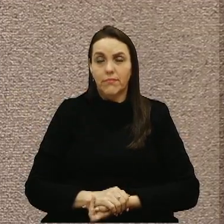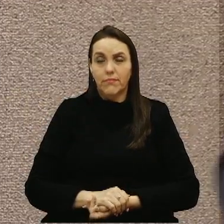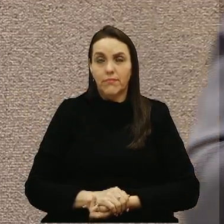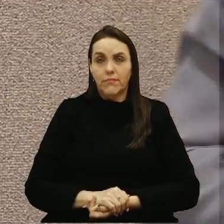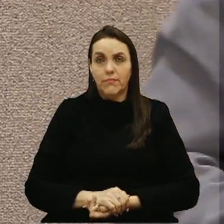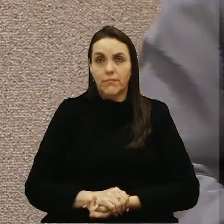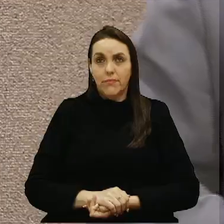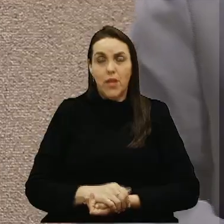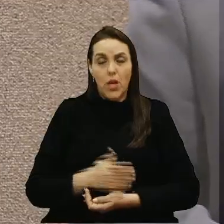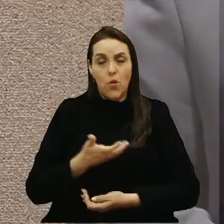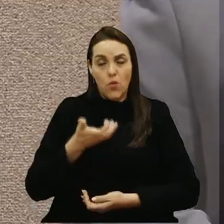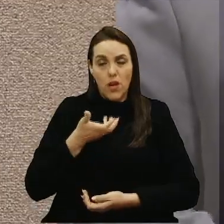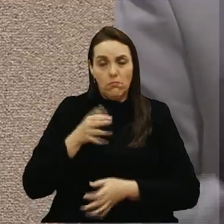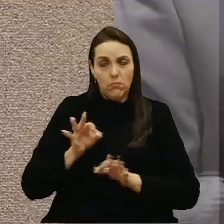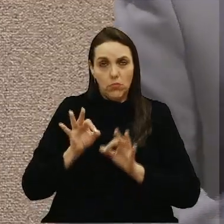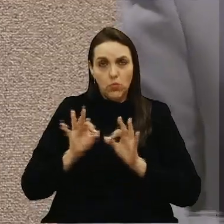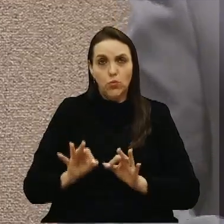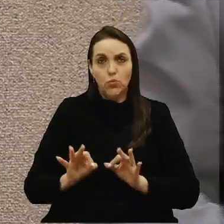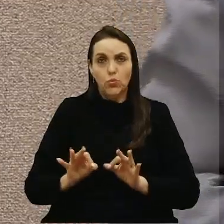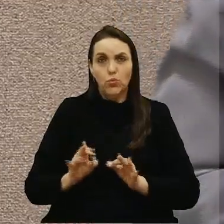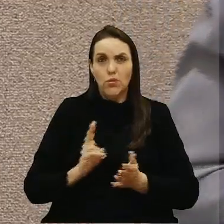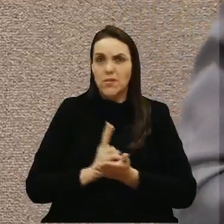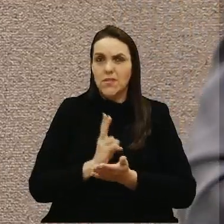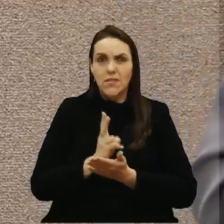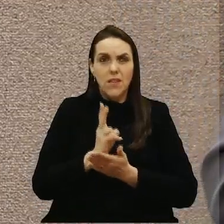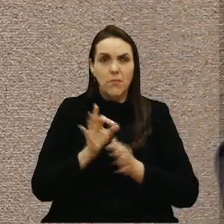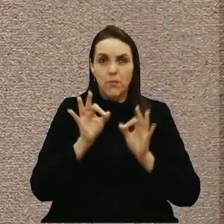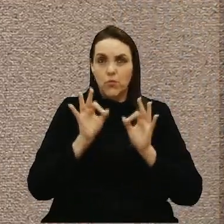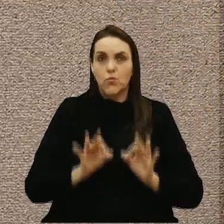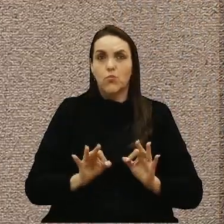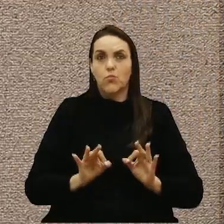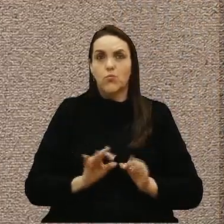Eu quero ser justo, sempre justo.